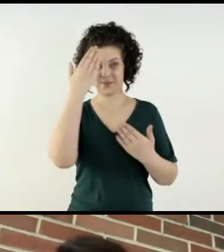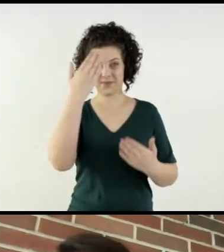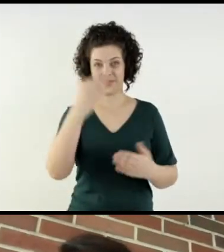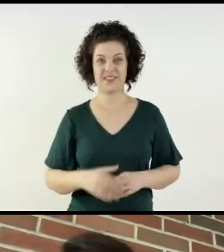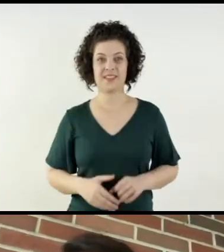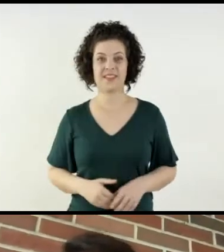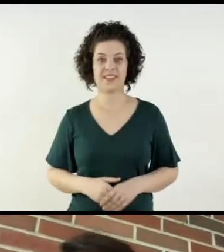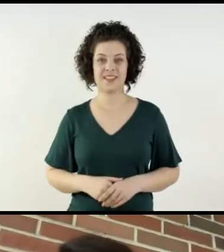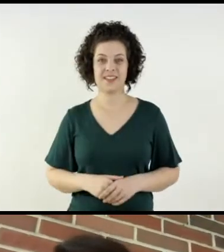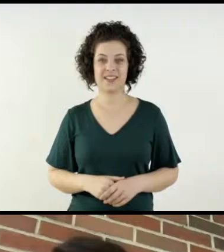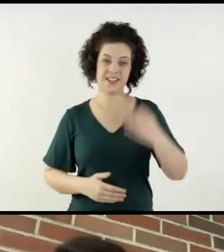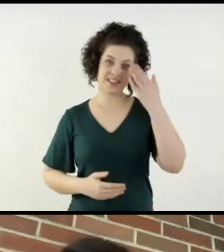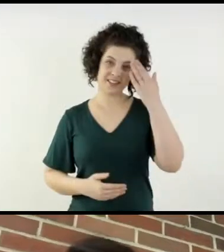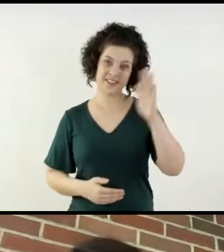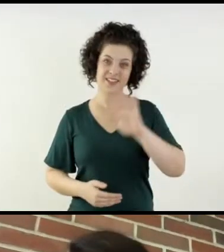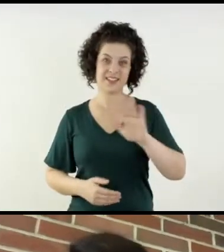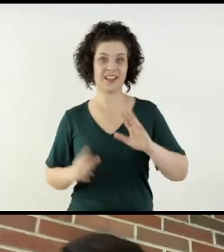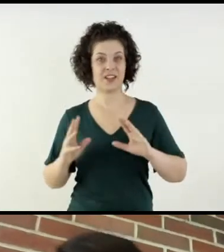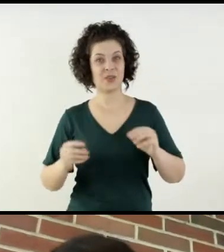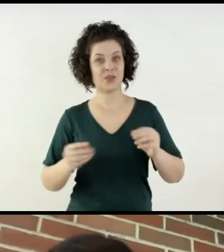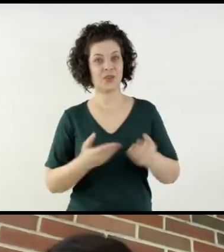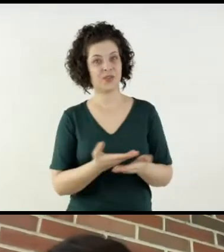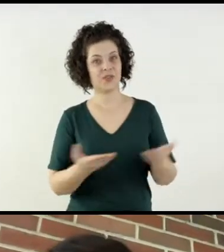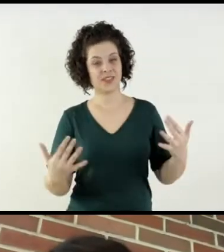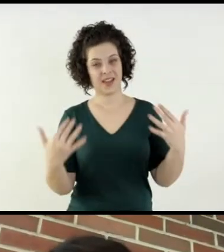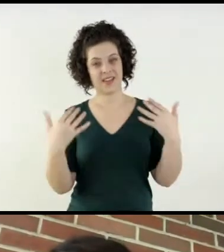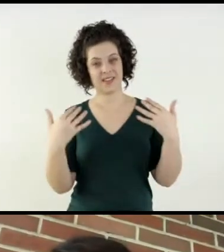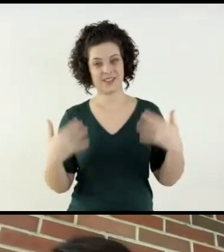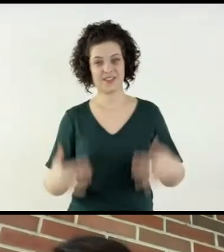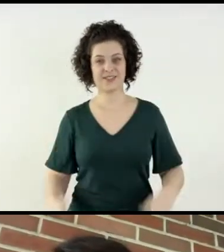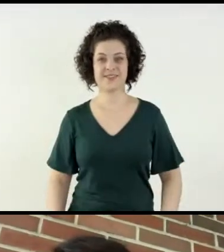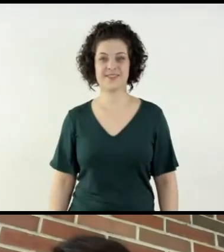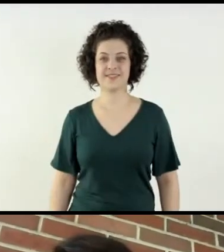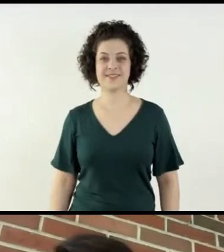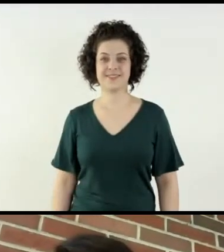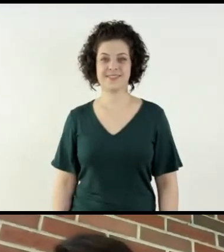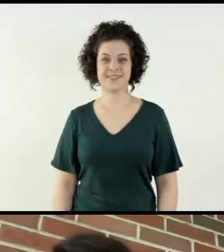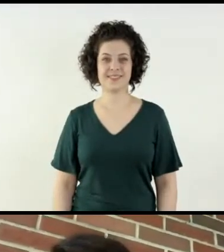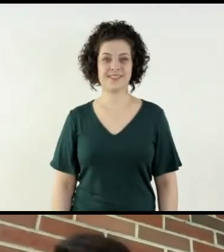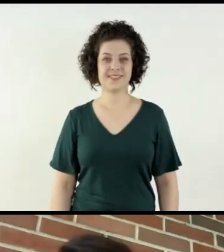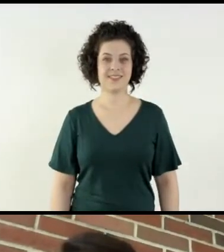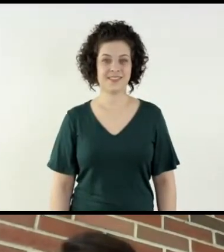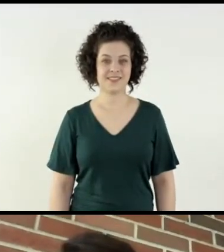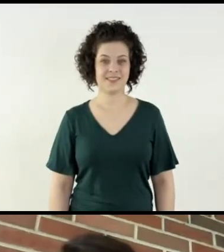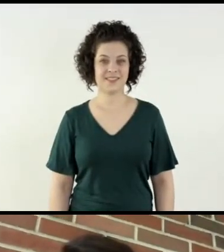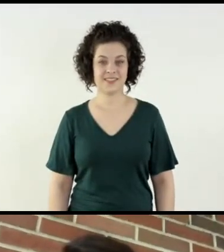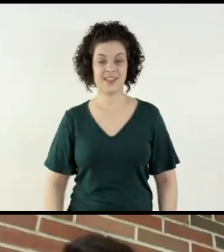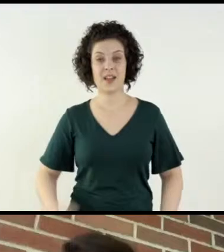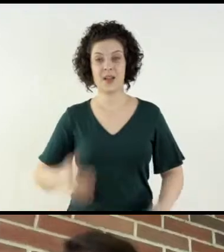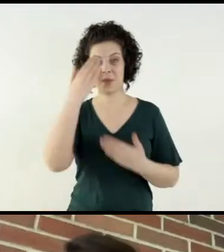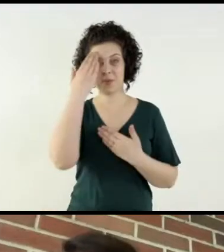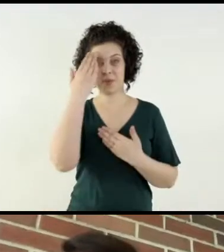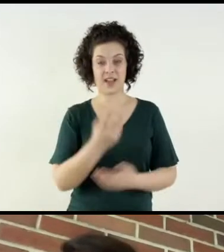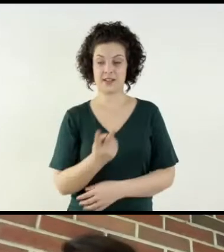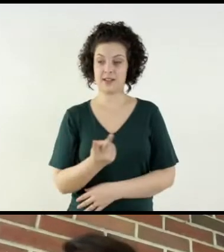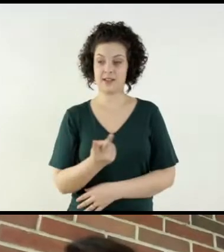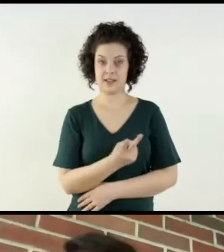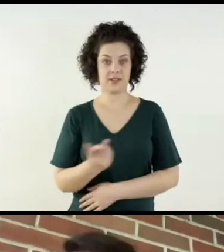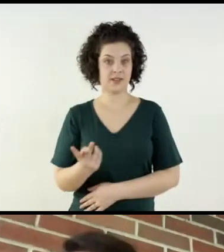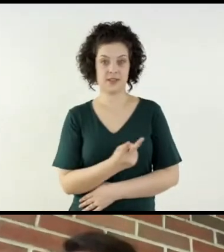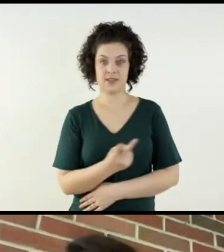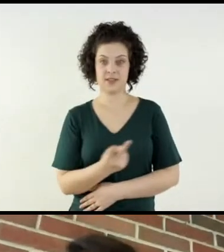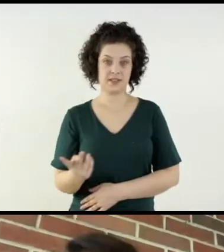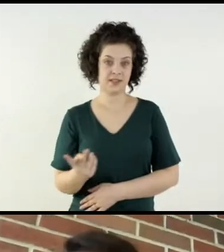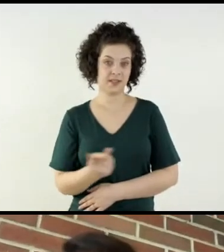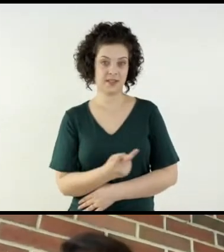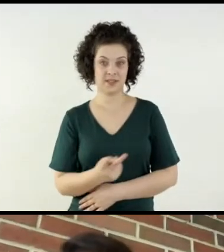today. Bye. Obrigado, Carmen. Obrigado, Roxana. Obrigado às duas por